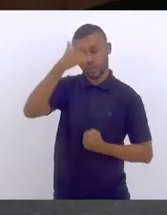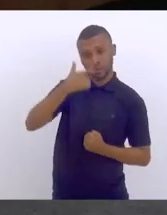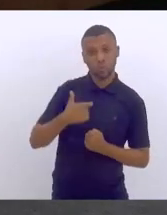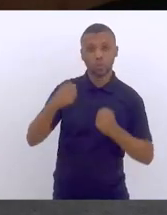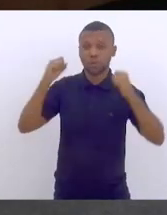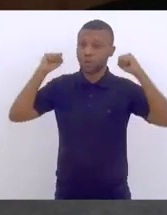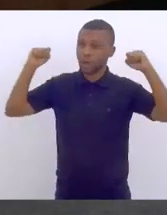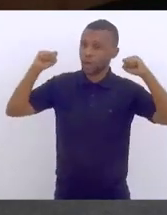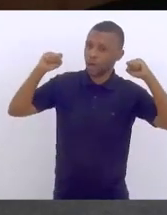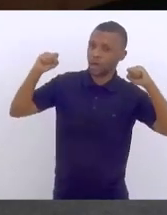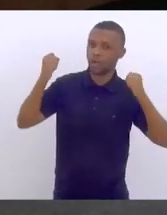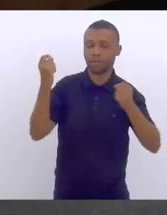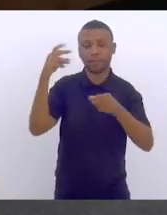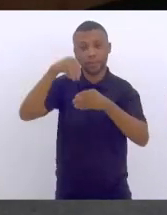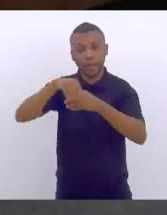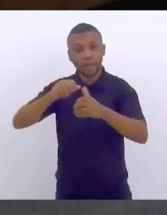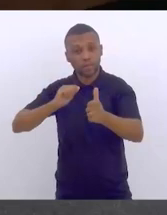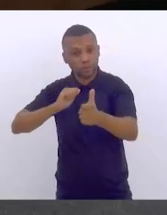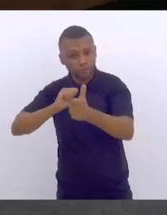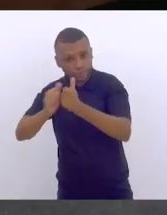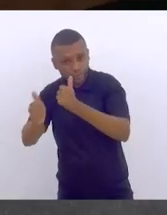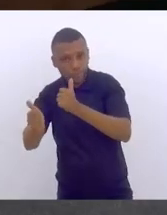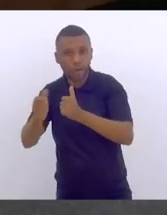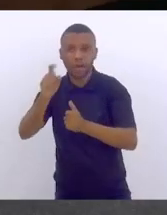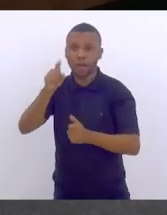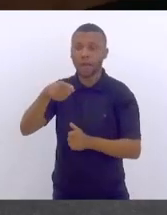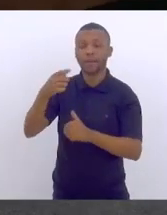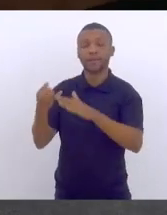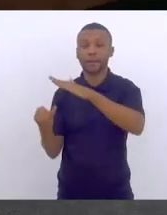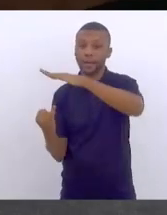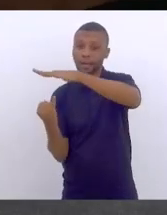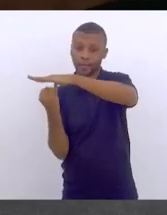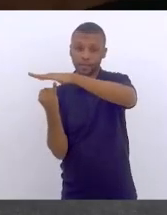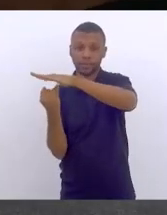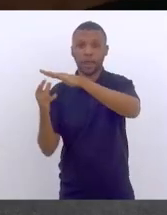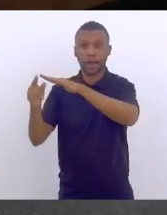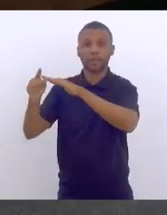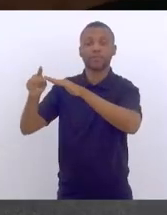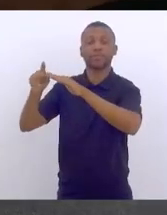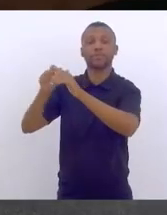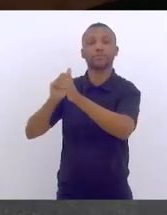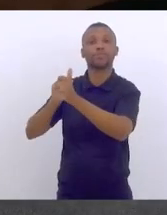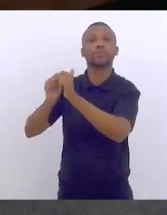em evento esportivo é da entidade de prática esportiva